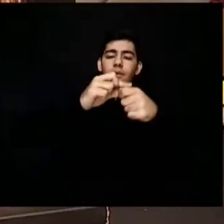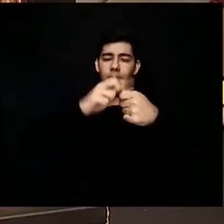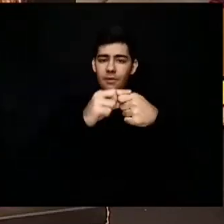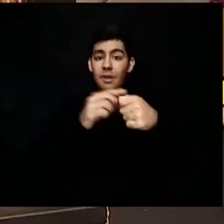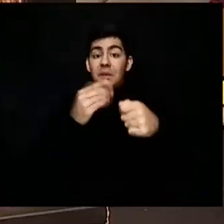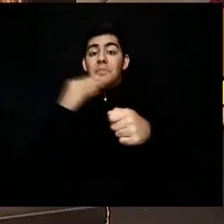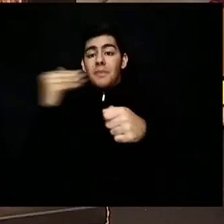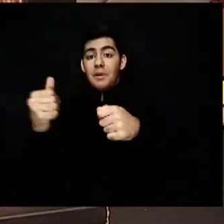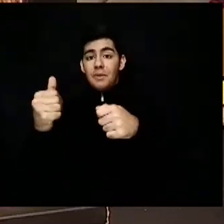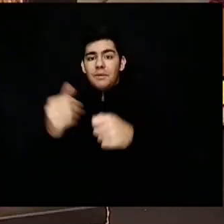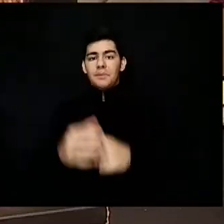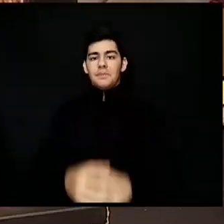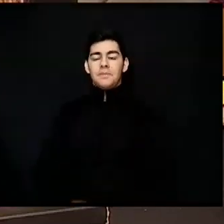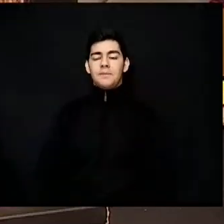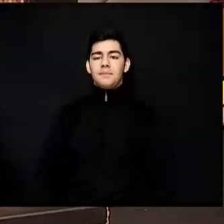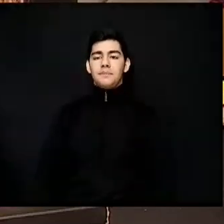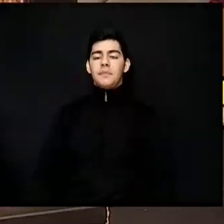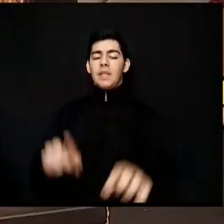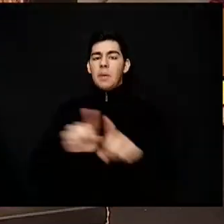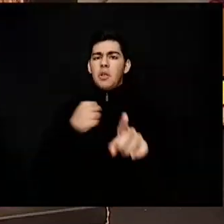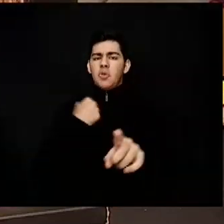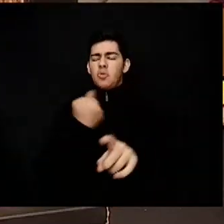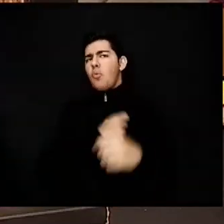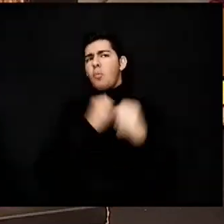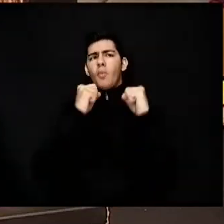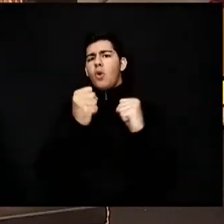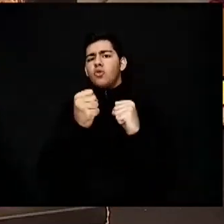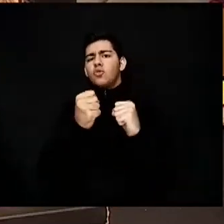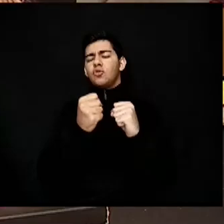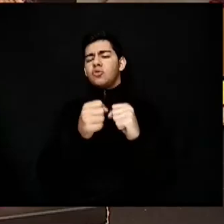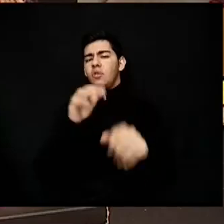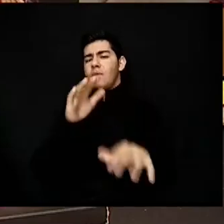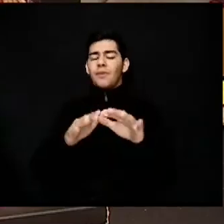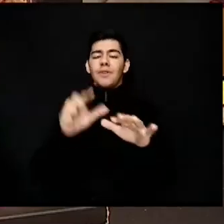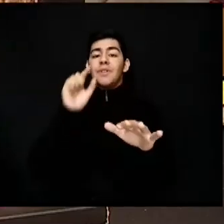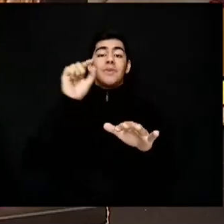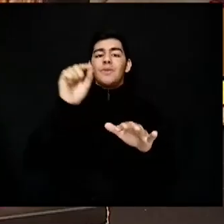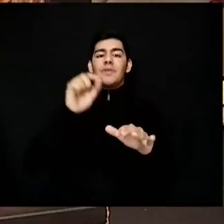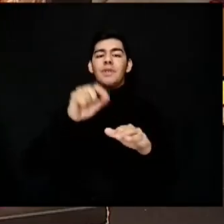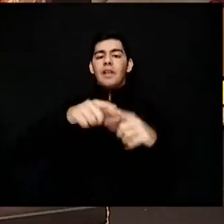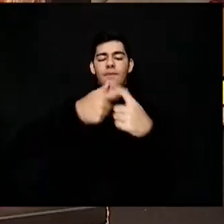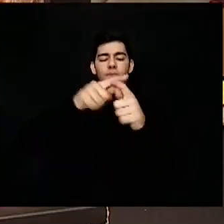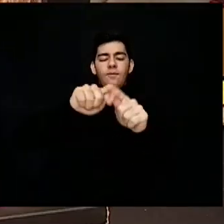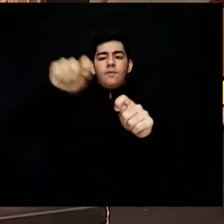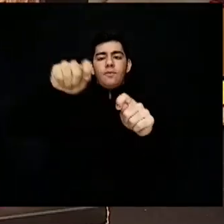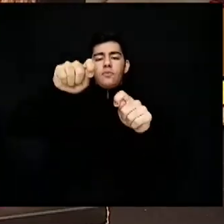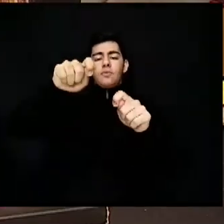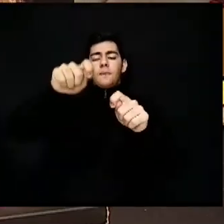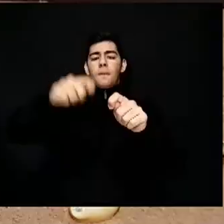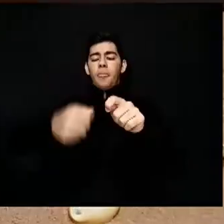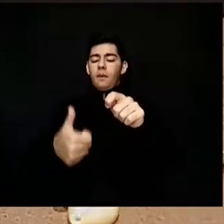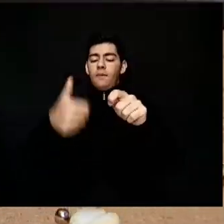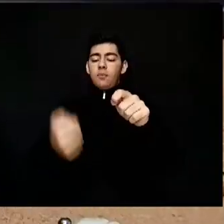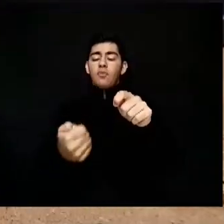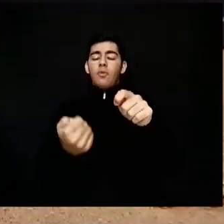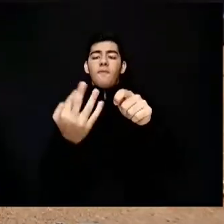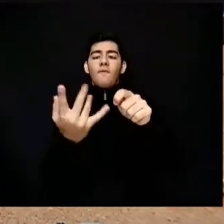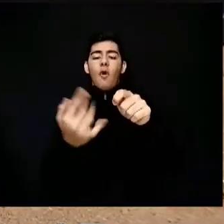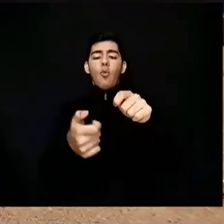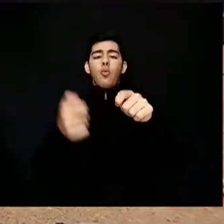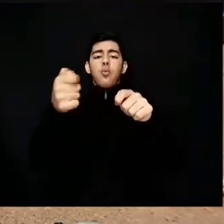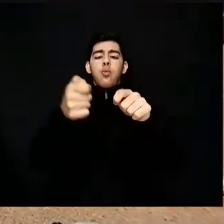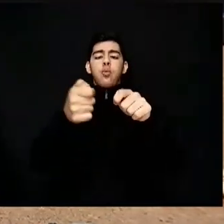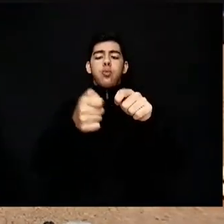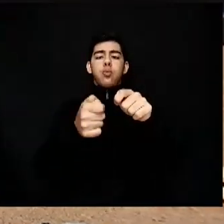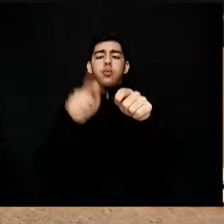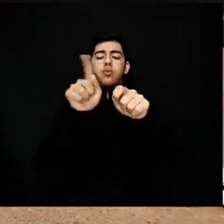ou isqueiro ou uma vela, que ele derrete. E se funde ali e trava. Isso.